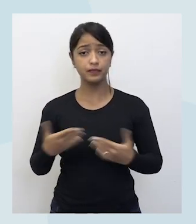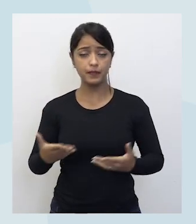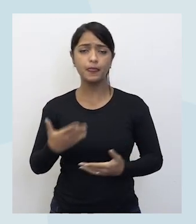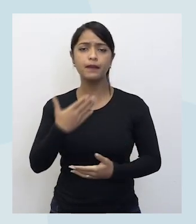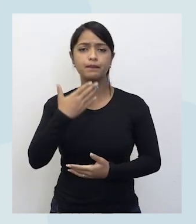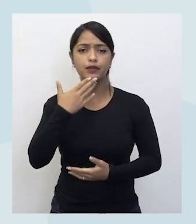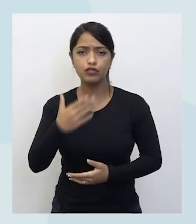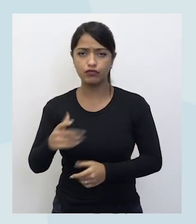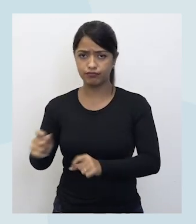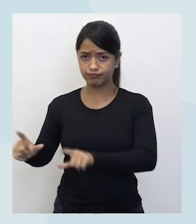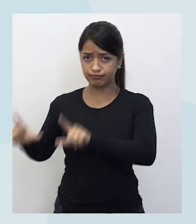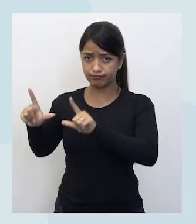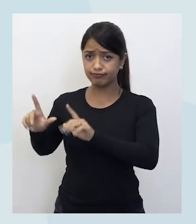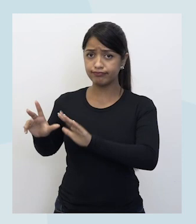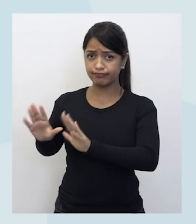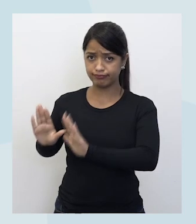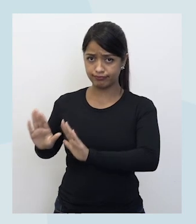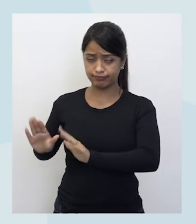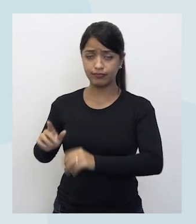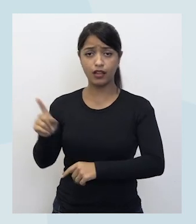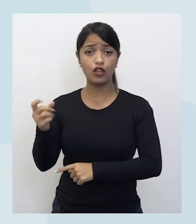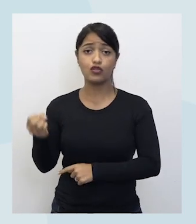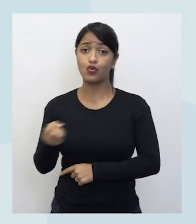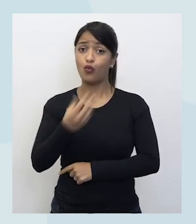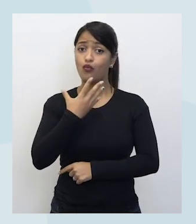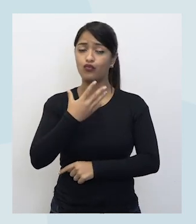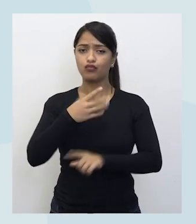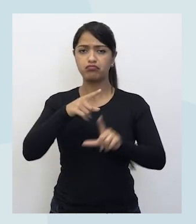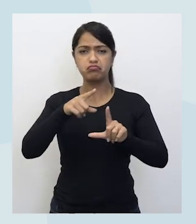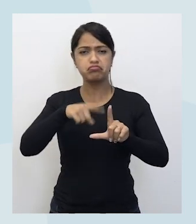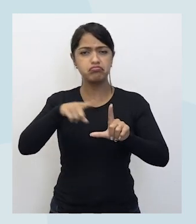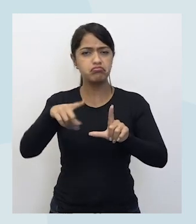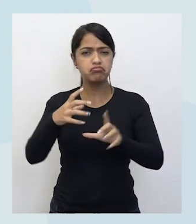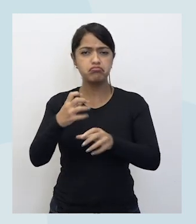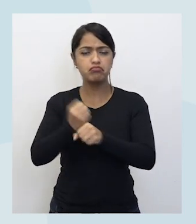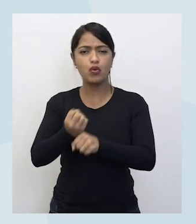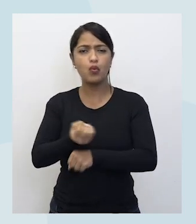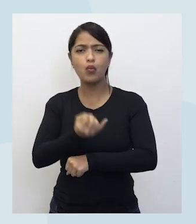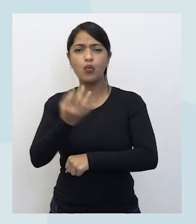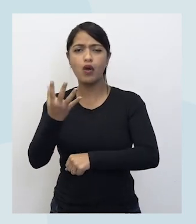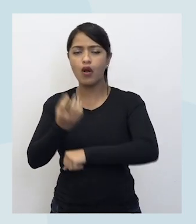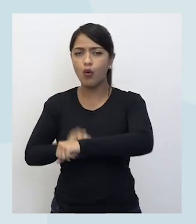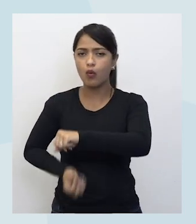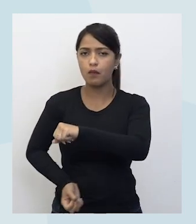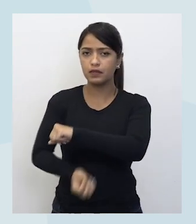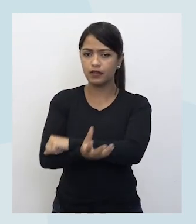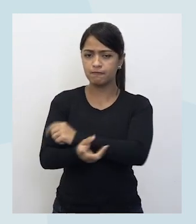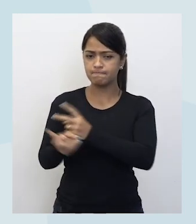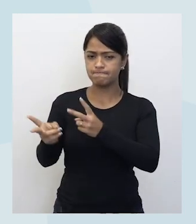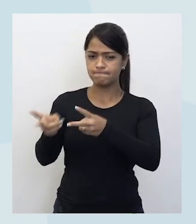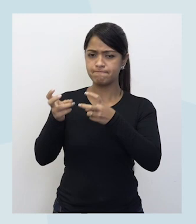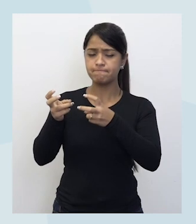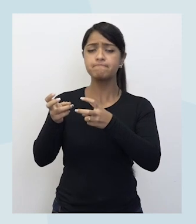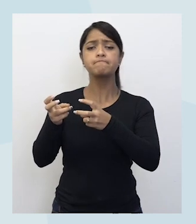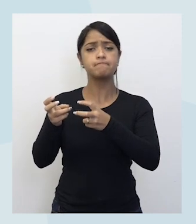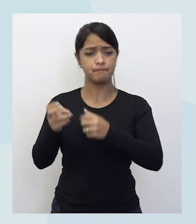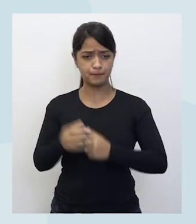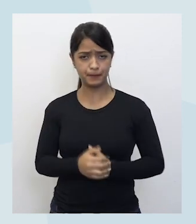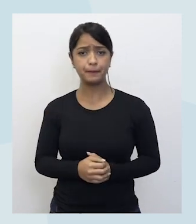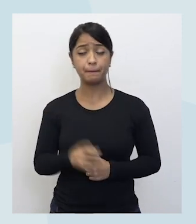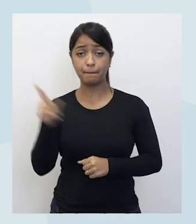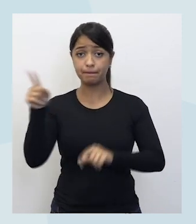porque é um assunto novo para vocês, quando nós falamos do índice de percepção da corrupção, né? Ele é um índice